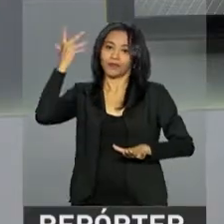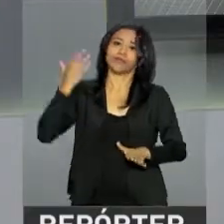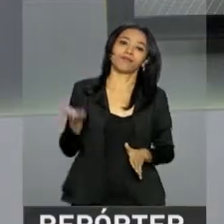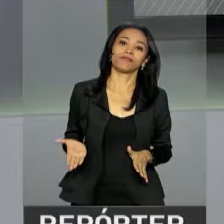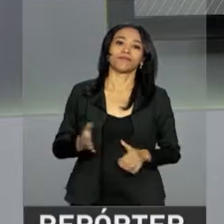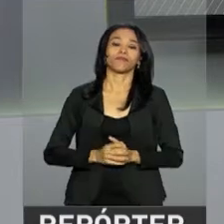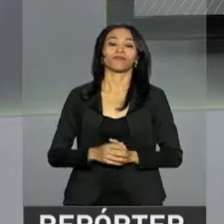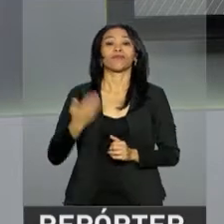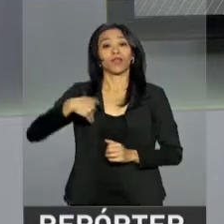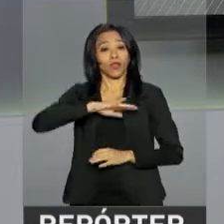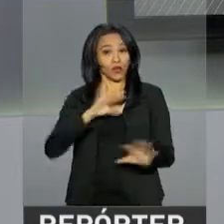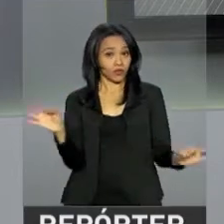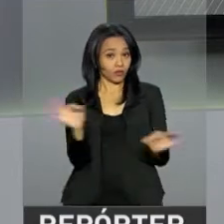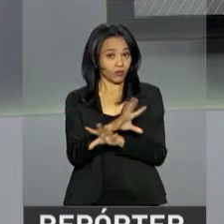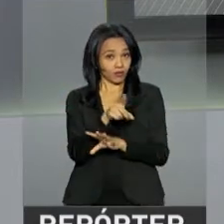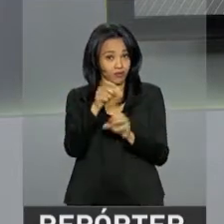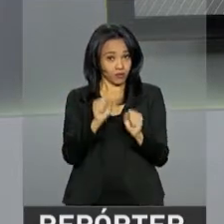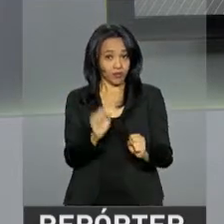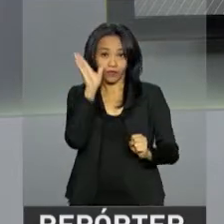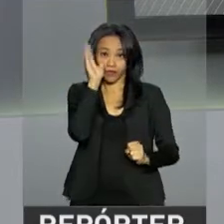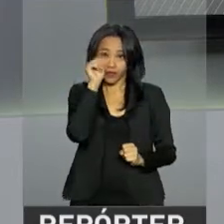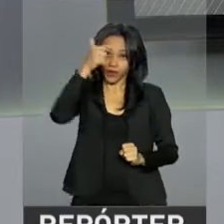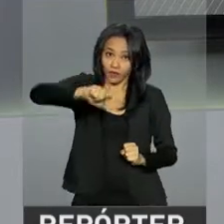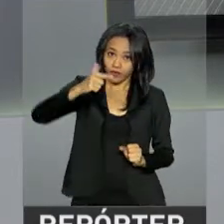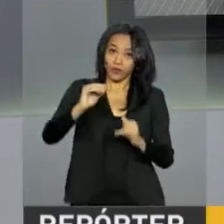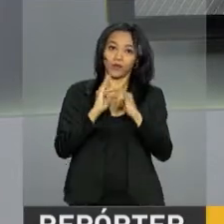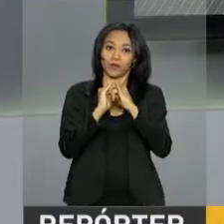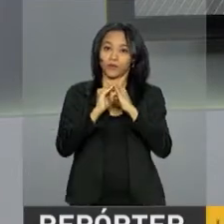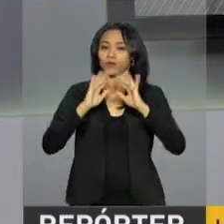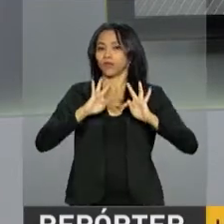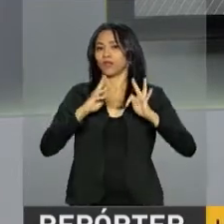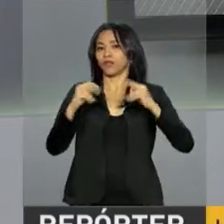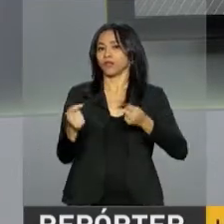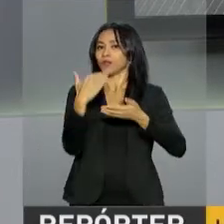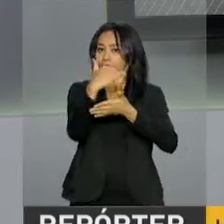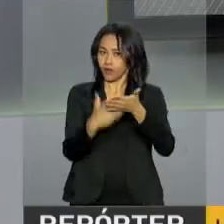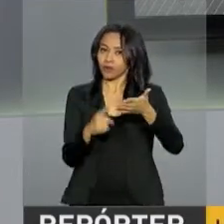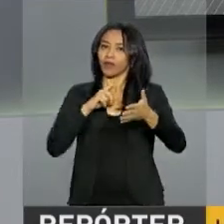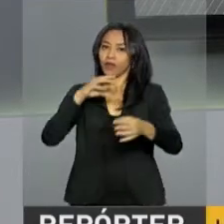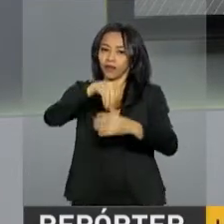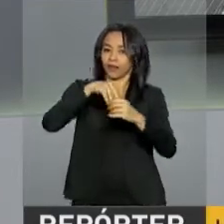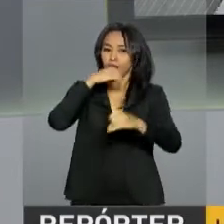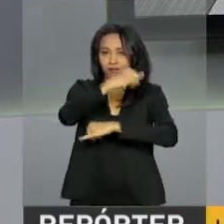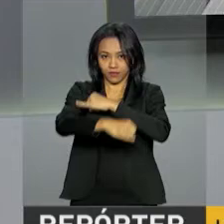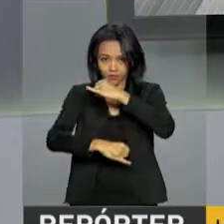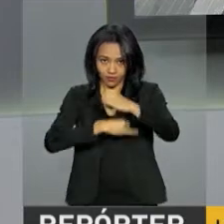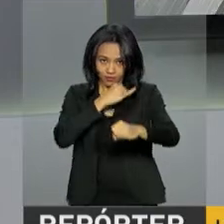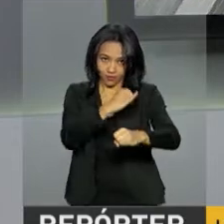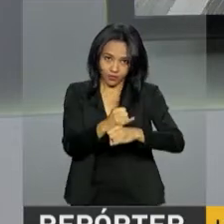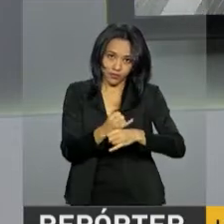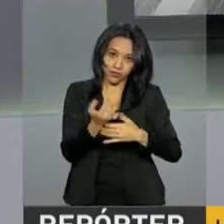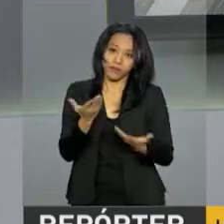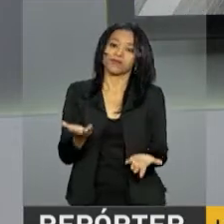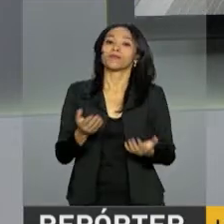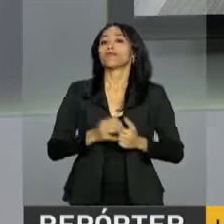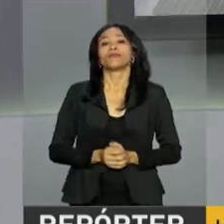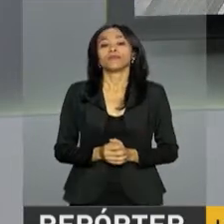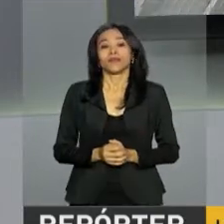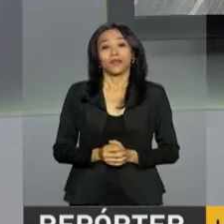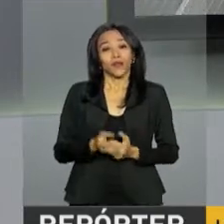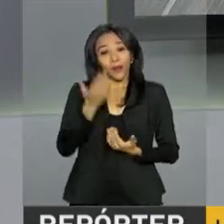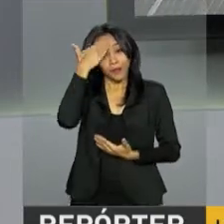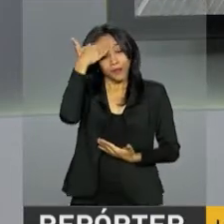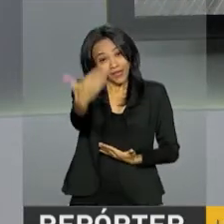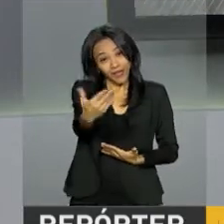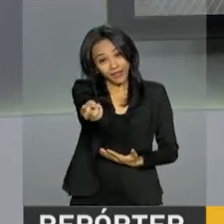nós ficamos por aqui você pode rever as reportagens no youtube toda a programação também está na página da nbr na internet